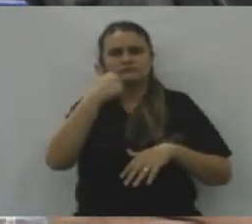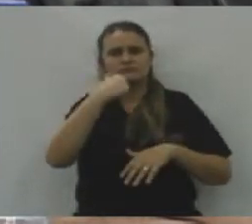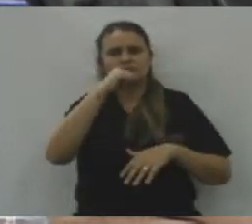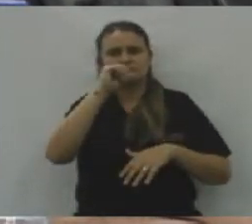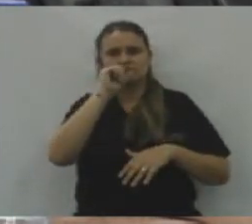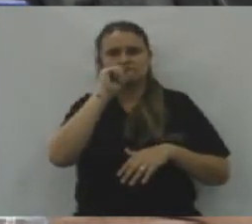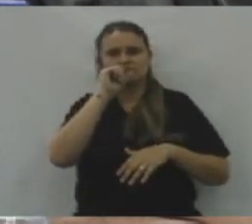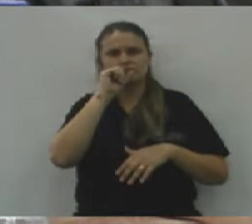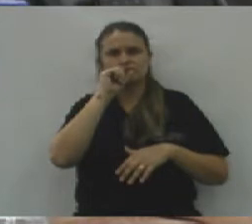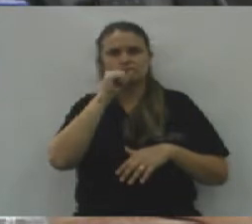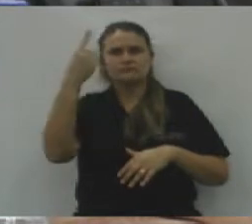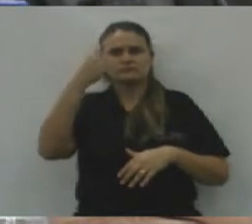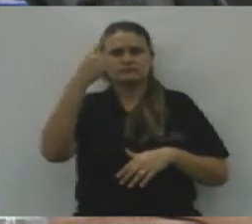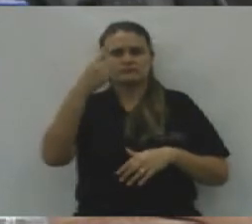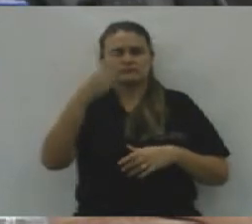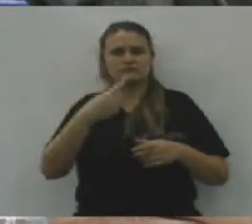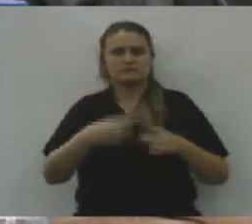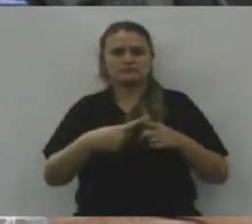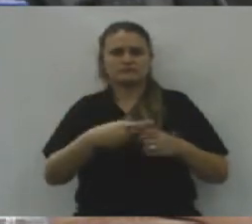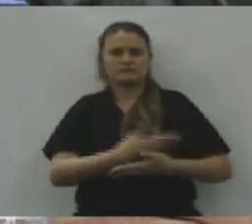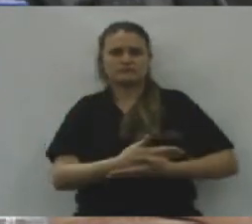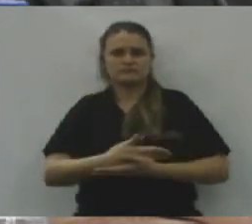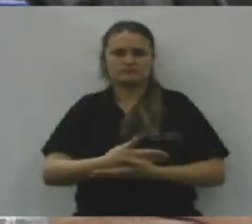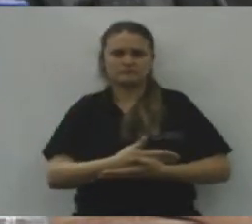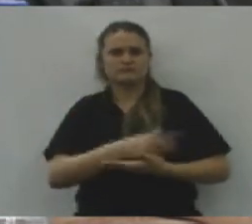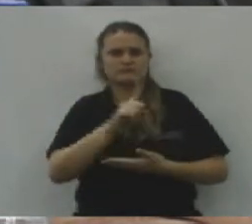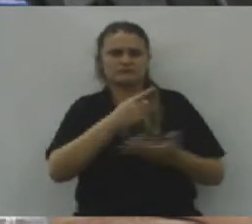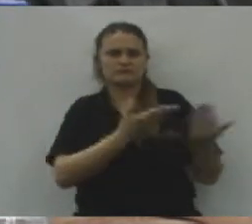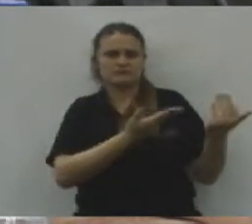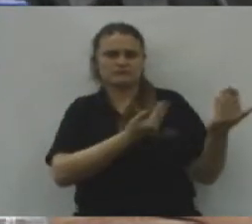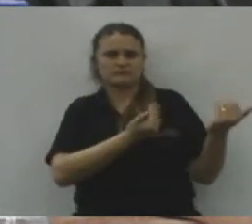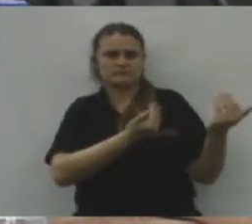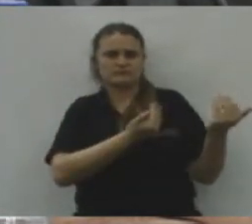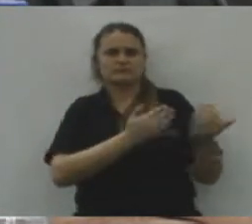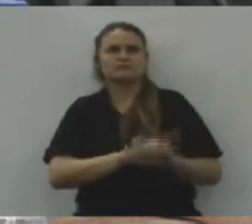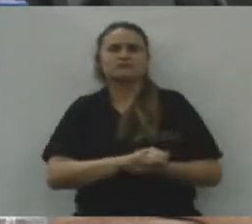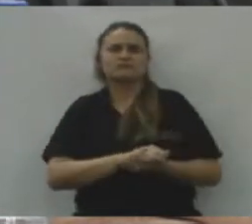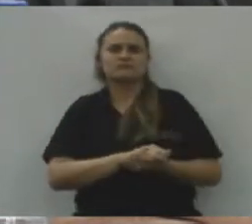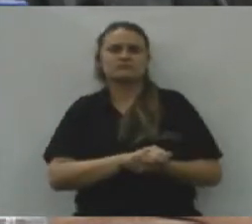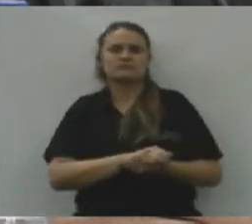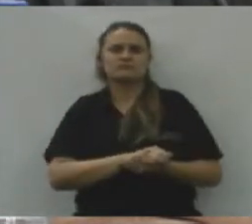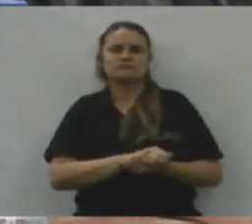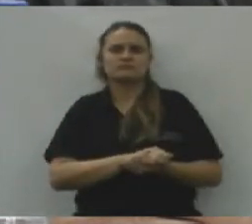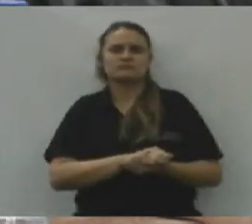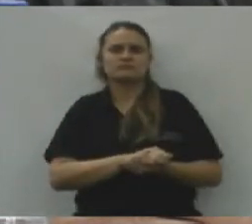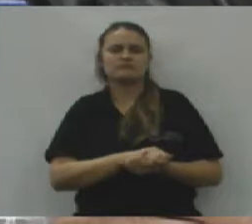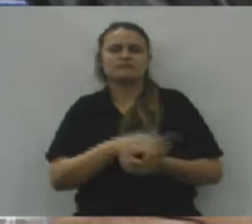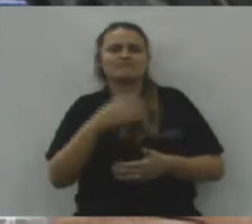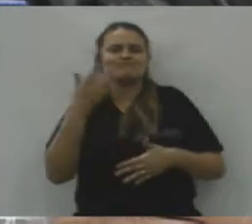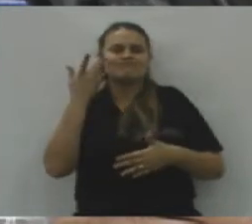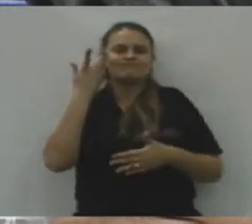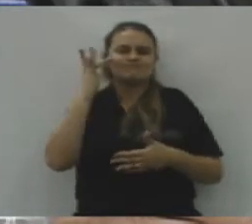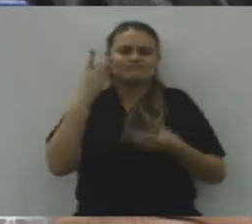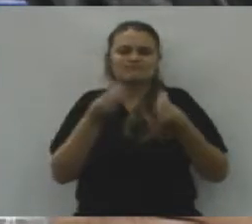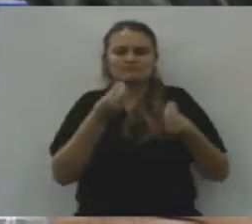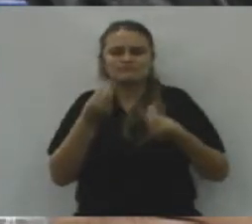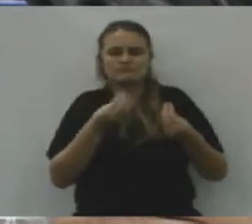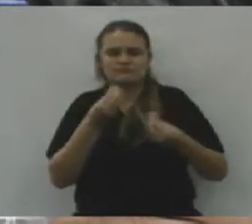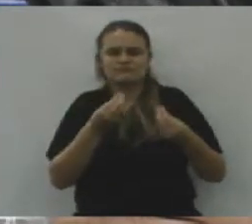as mães prematuras hoje, né, que são pessoas jovens que dão à luz, que dão a primeira gravidez, não sabe nada.